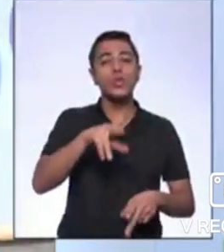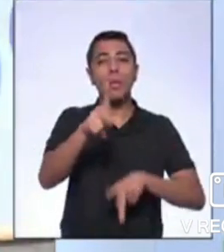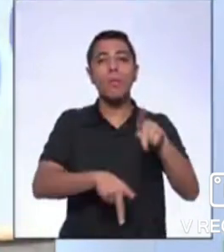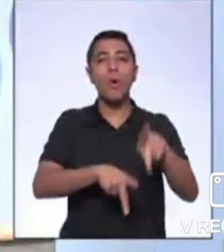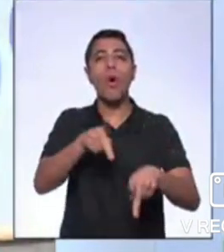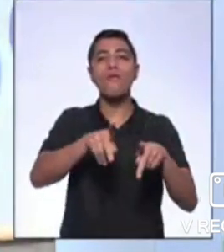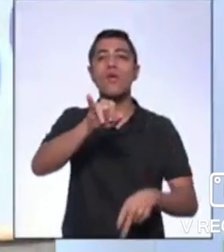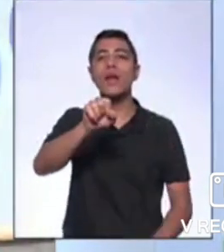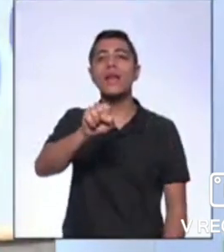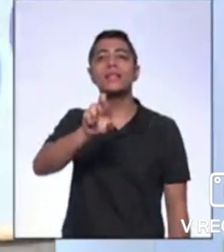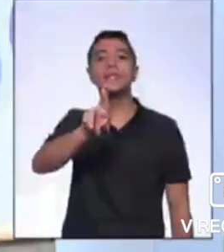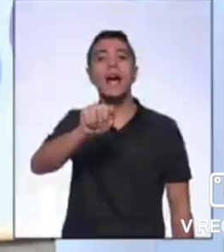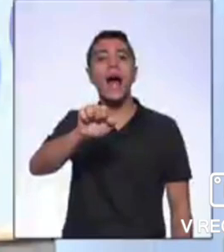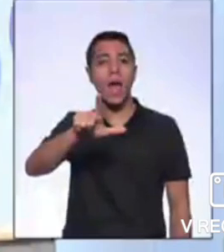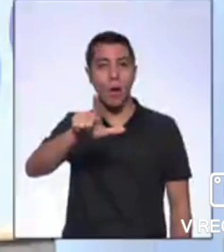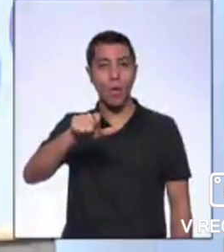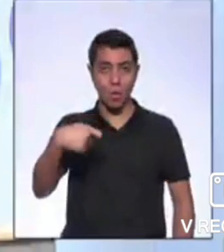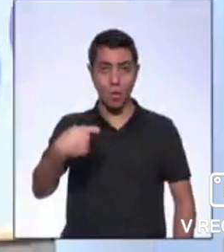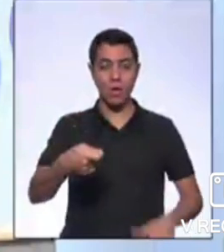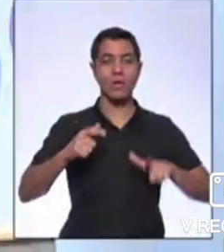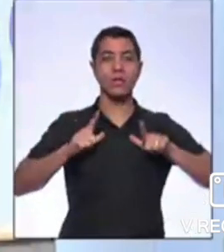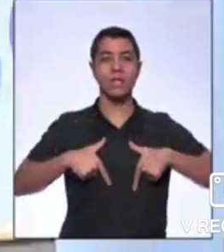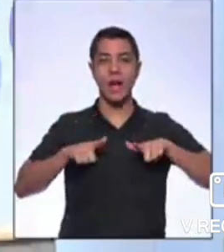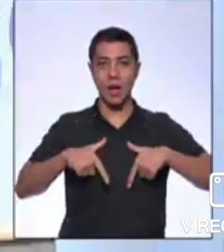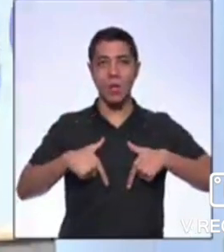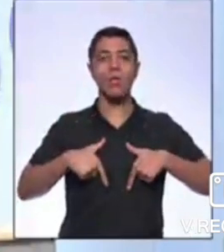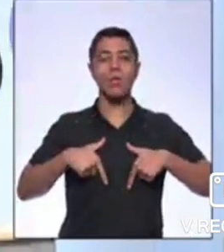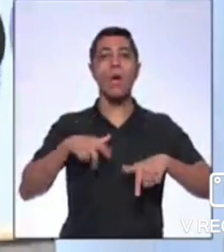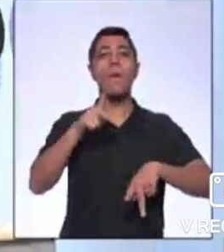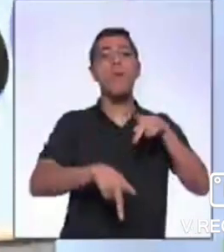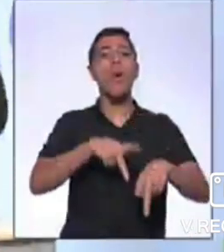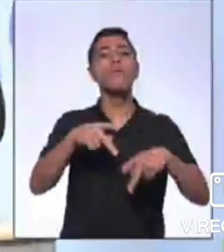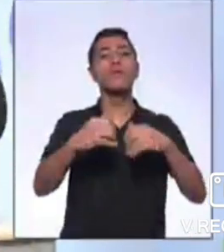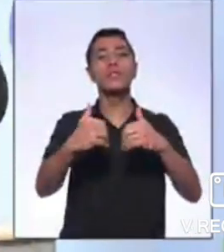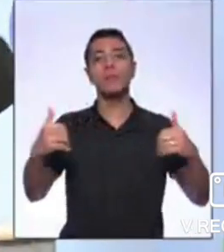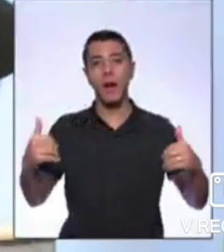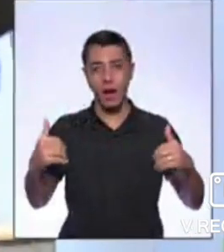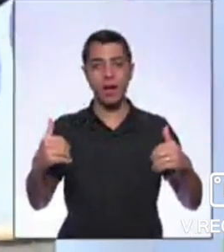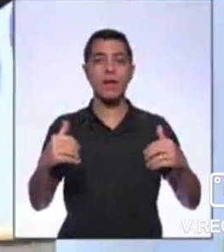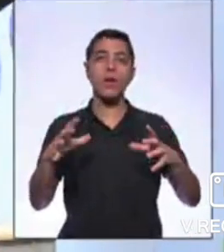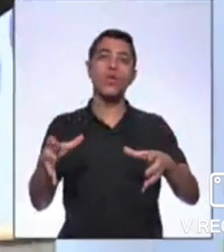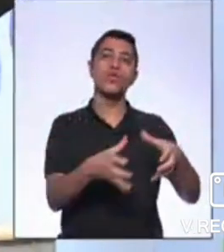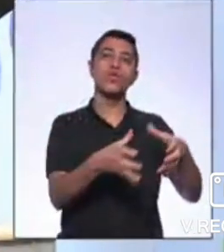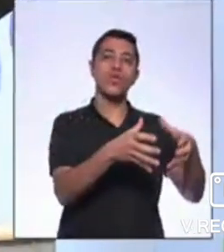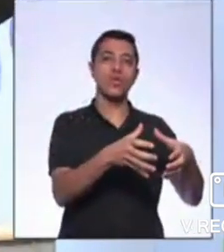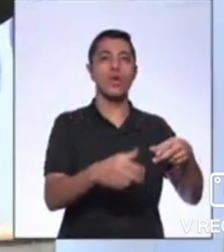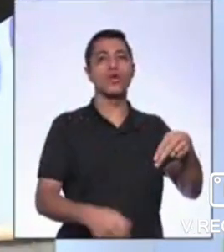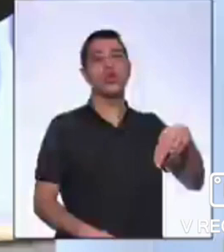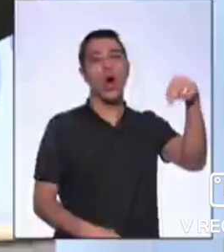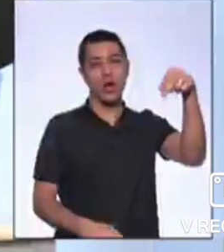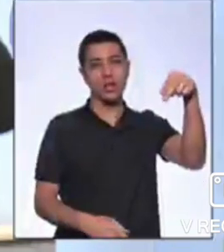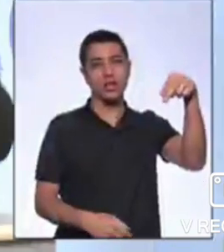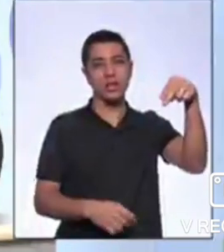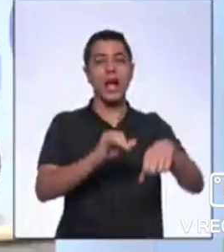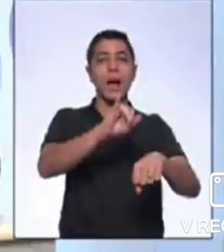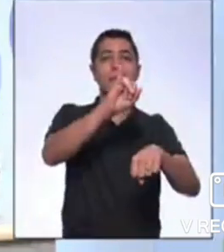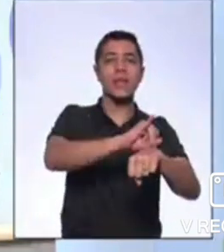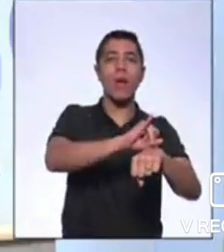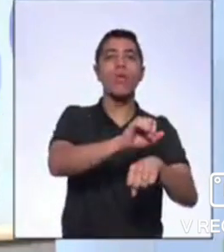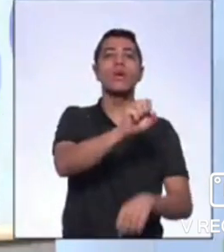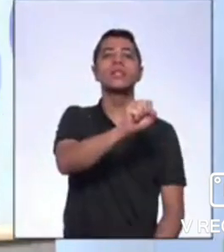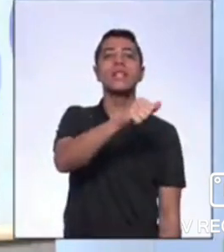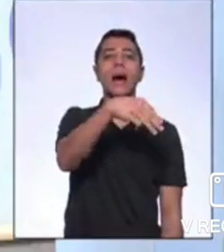dividir em dois, num povo só, dividido geograficamente em duas posições: o Reino Norte, capital Samaria, e o Reino